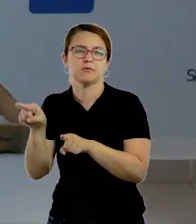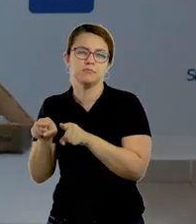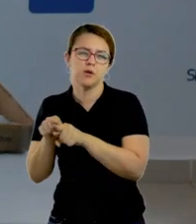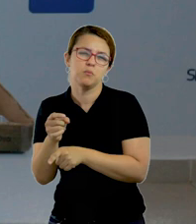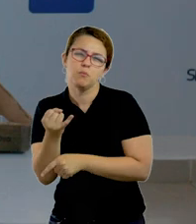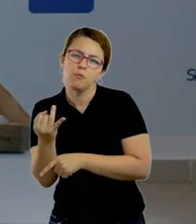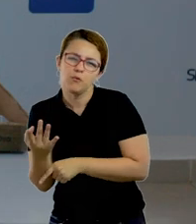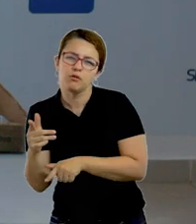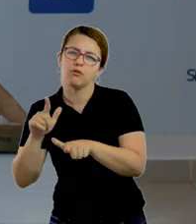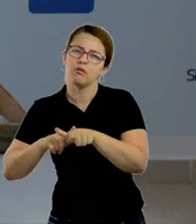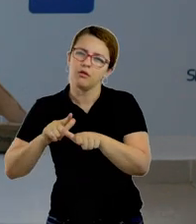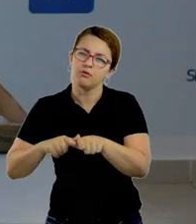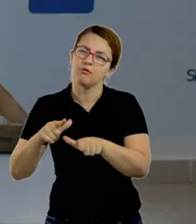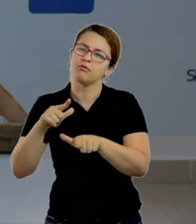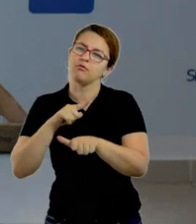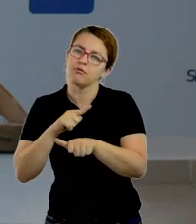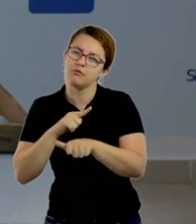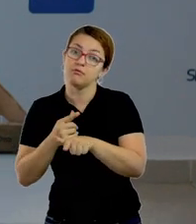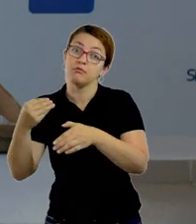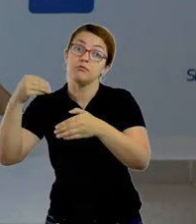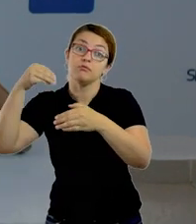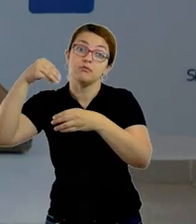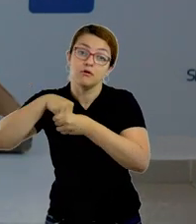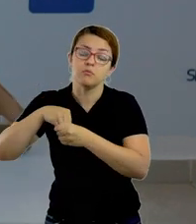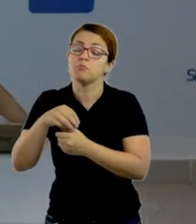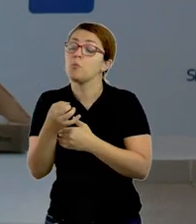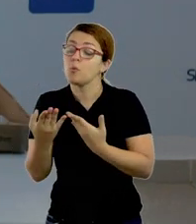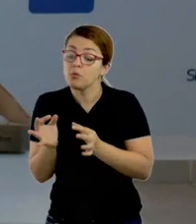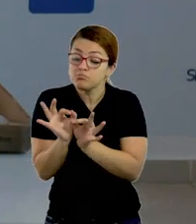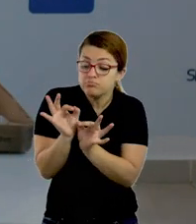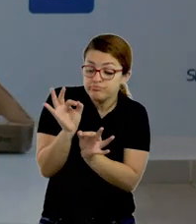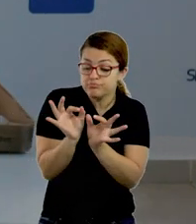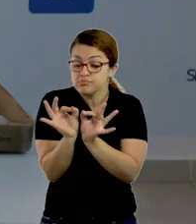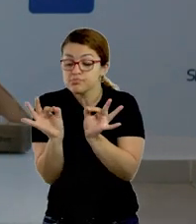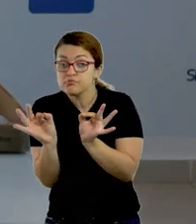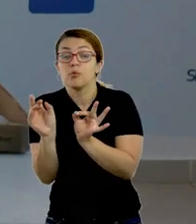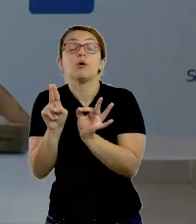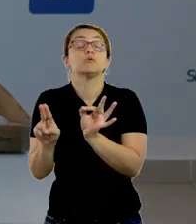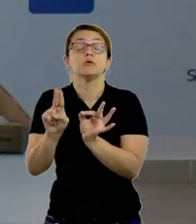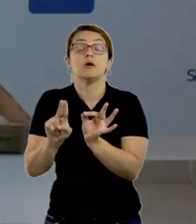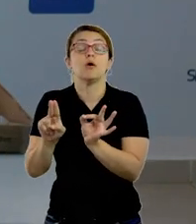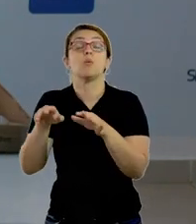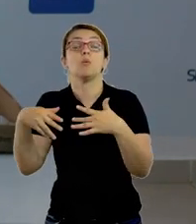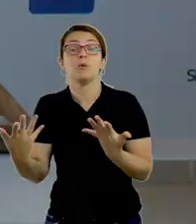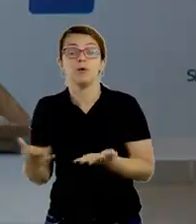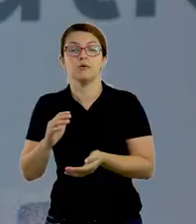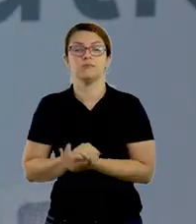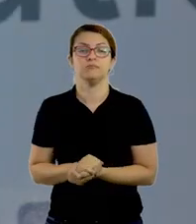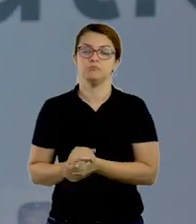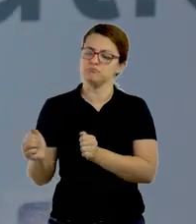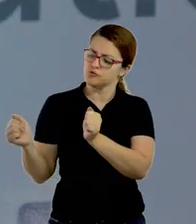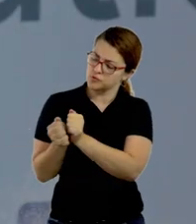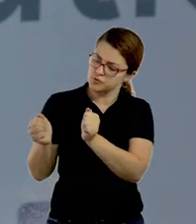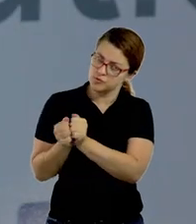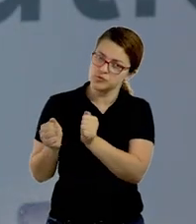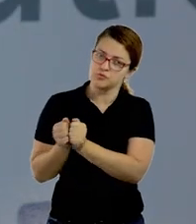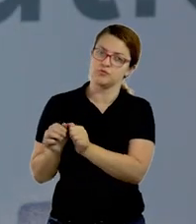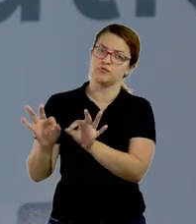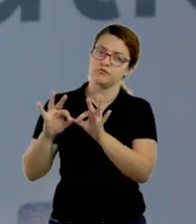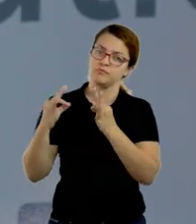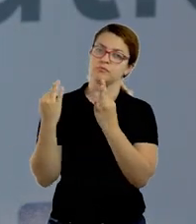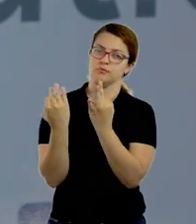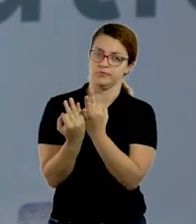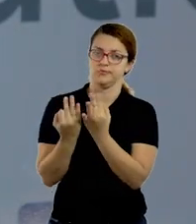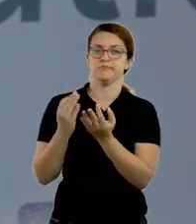né? Quantas letras vão nessa caixa? Que tamanho eu preciso fazer cada quadradinho? Então aí já é um trabalho de construção juntos